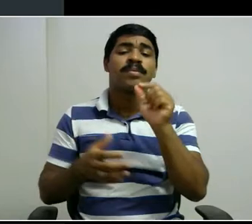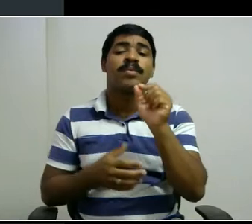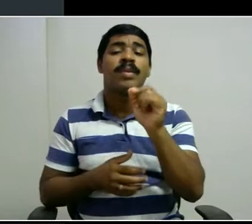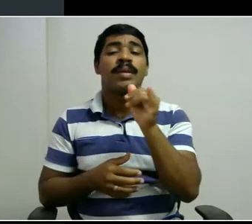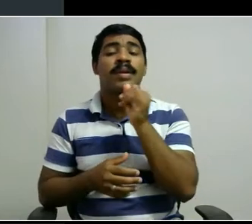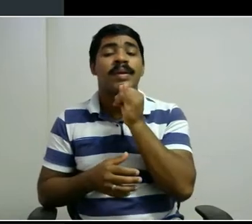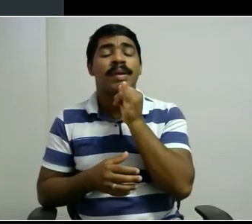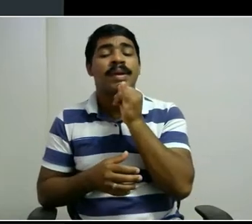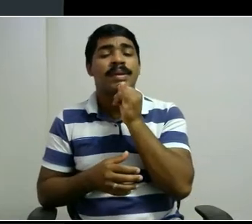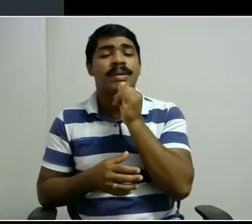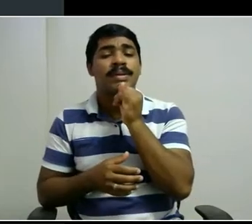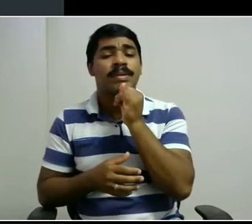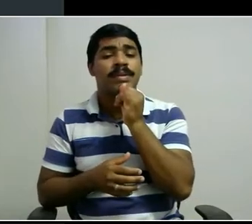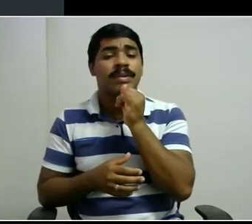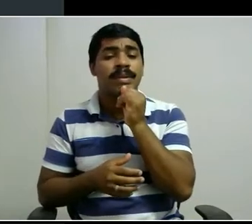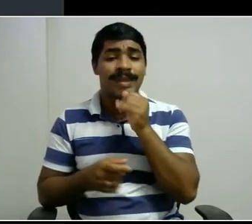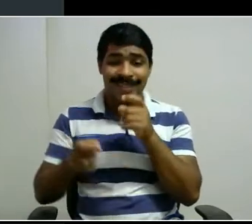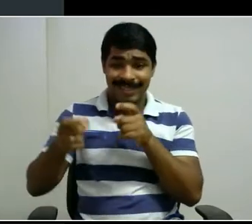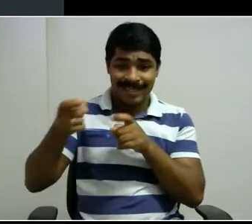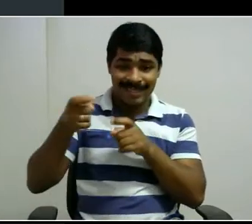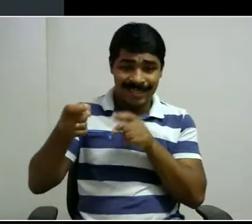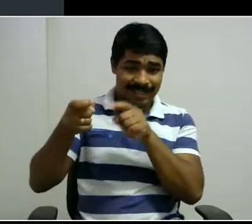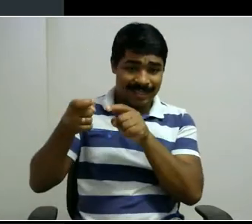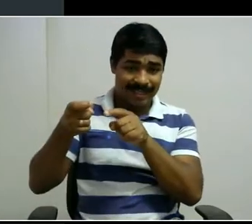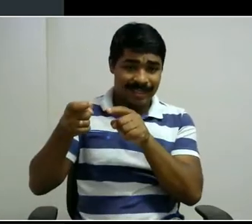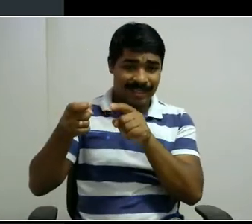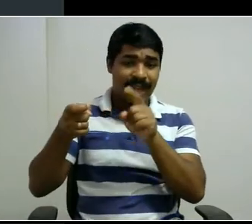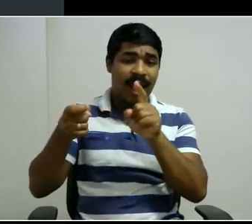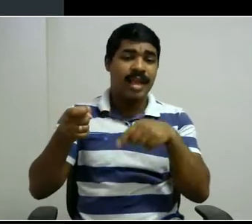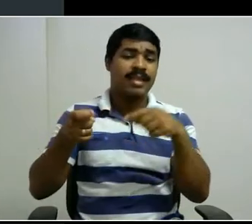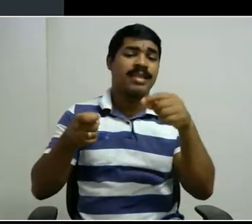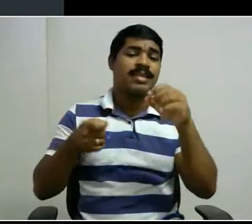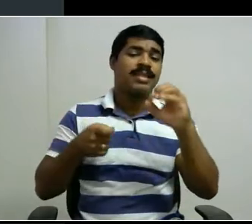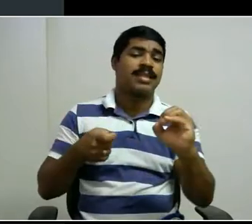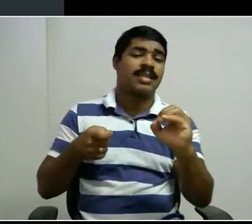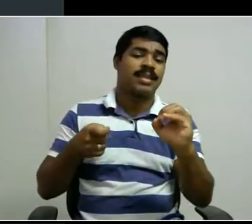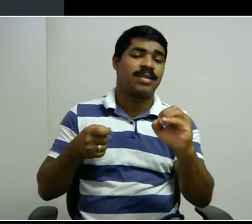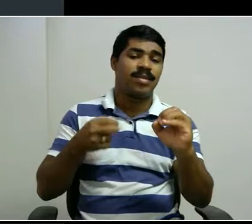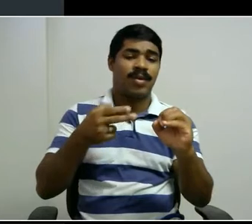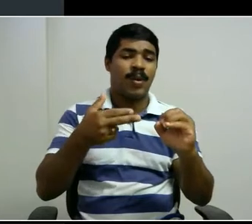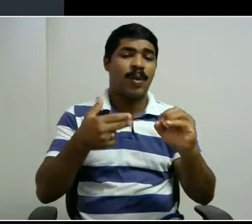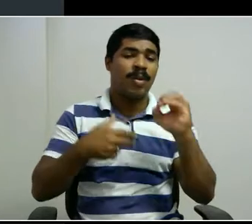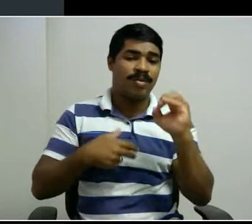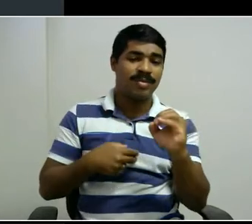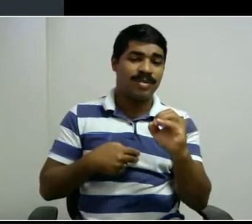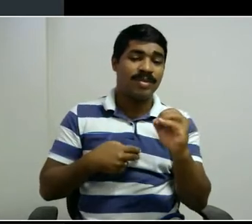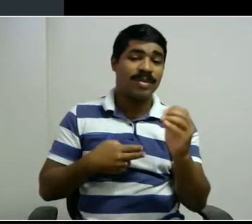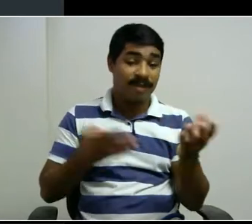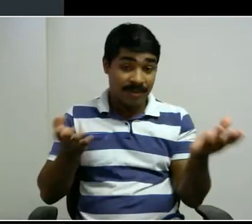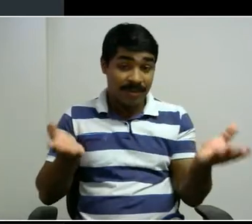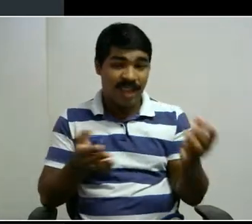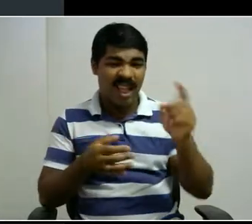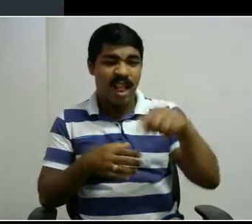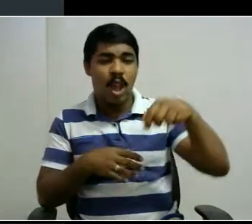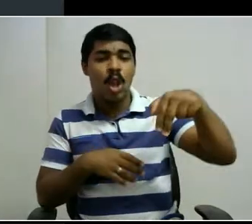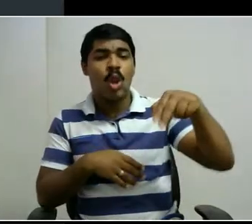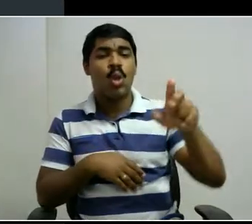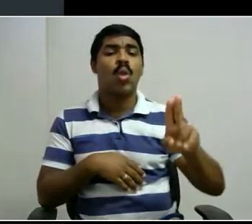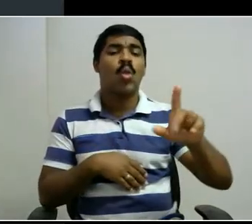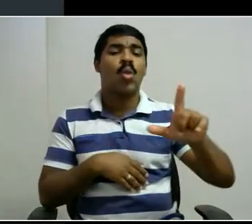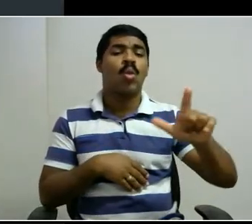zero de uma função é o valor do x que torna essa função nula, né? Faz a função ser igual a